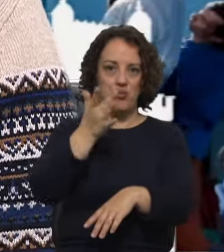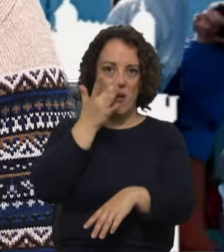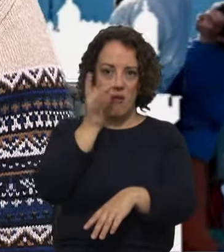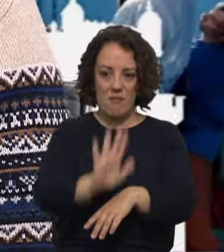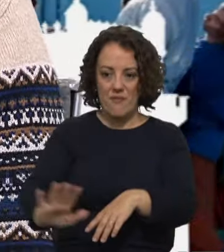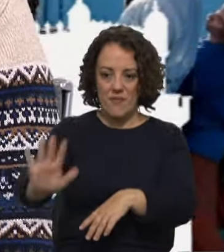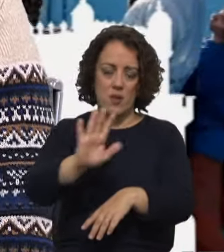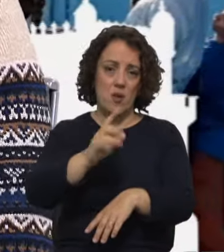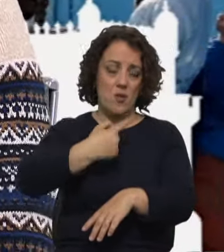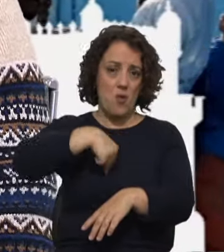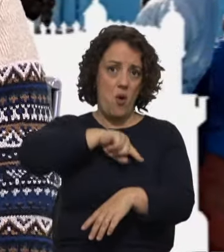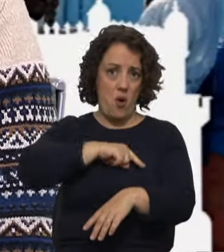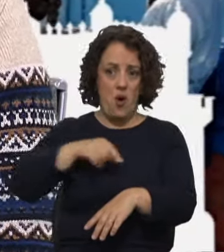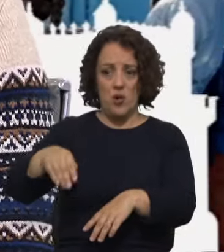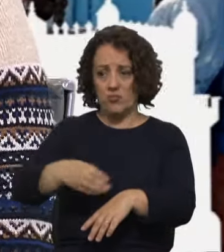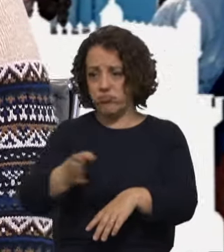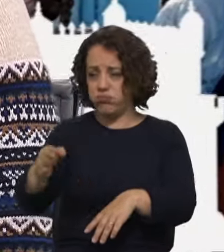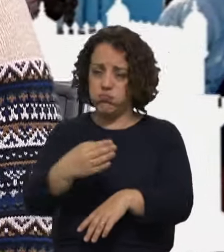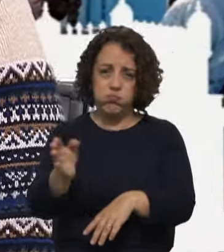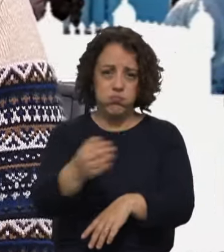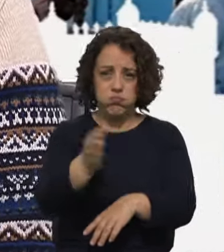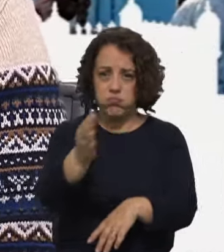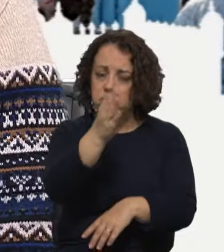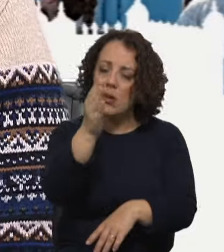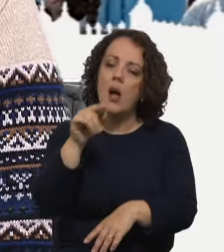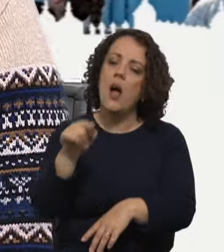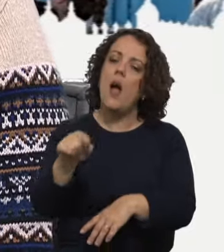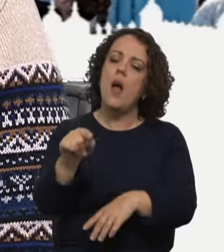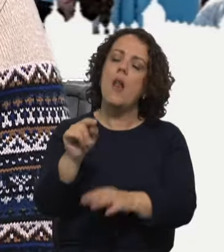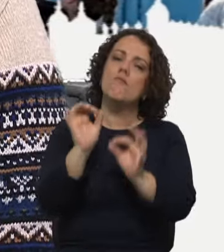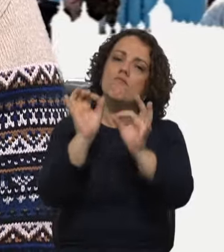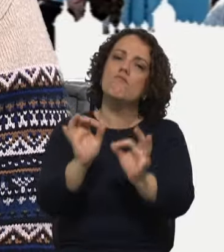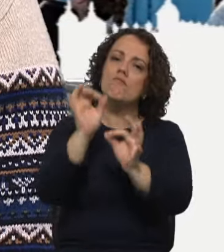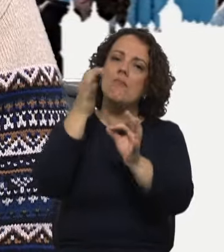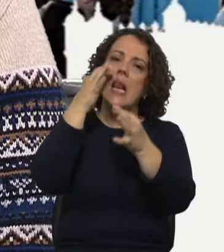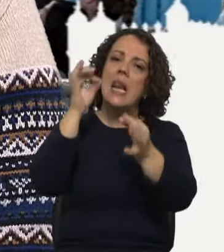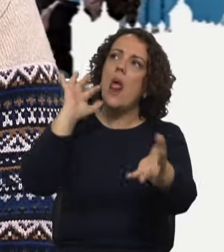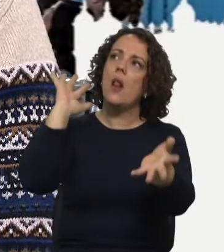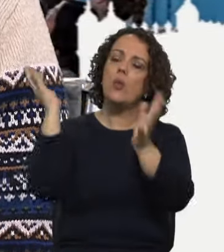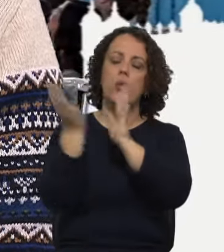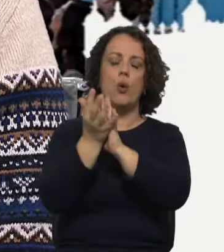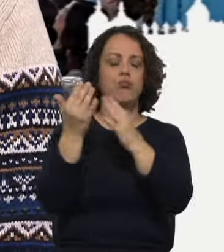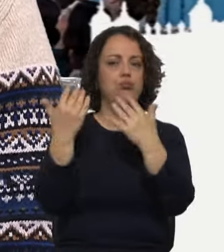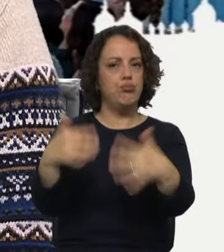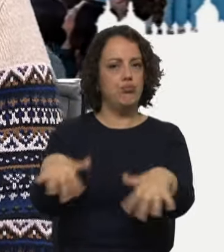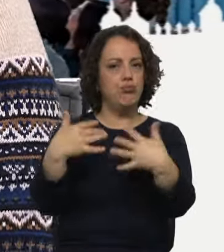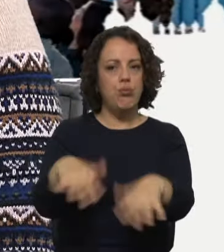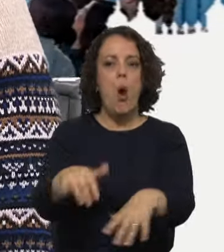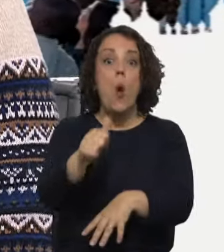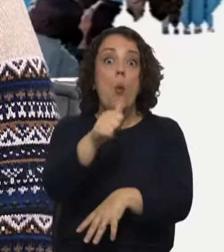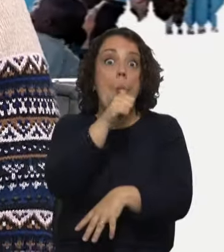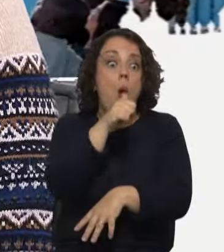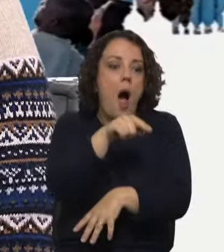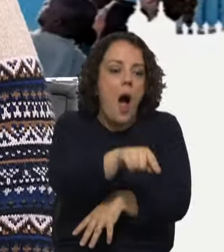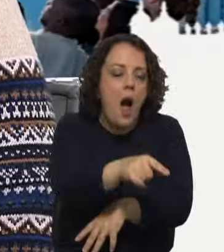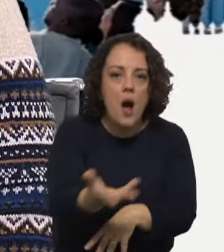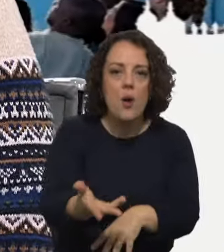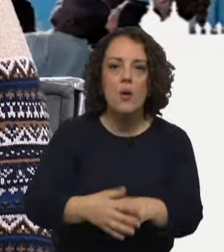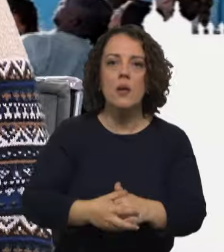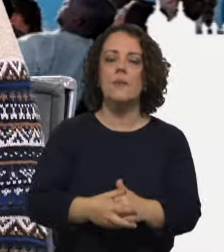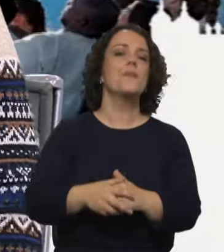com a natureza à sua volta eu acho que é é delicioso a relação que têm com a água e e e do